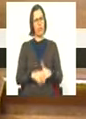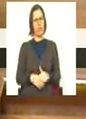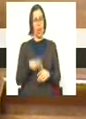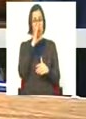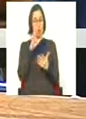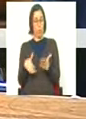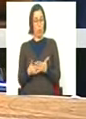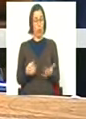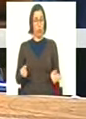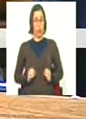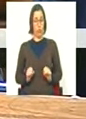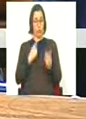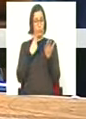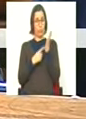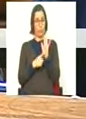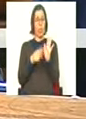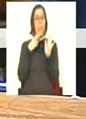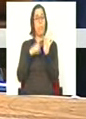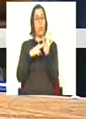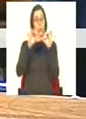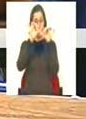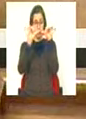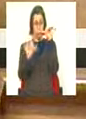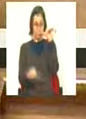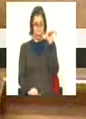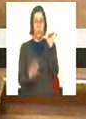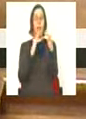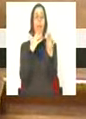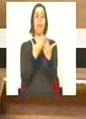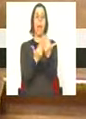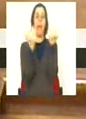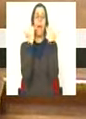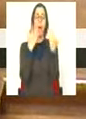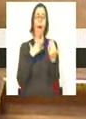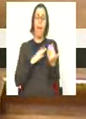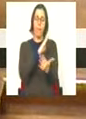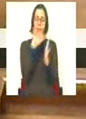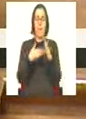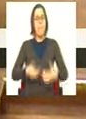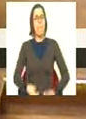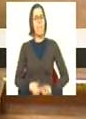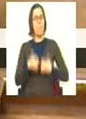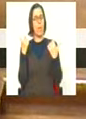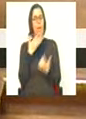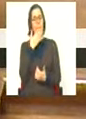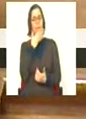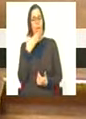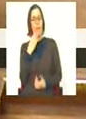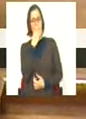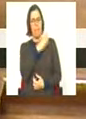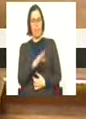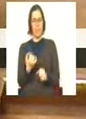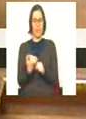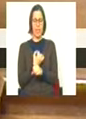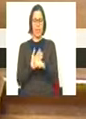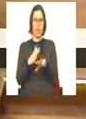não as apresenta. Na exposição de motivos, a informação que presta é que pretende introduzir melhorias na operacionalização dos